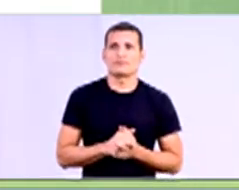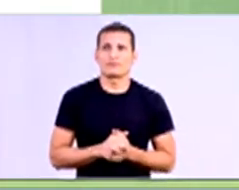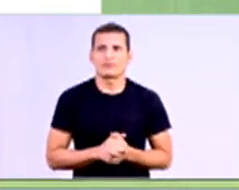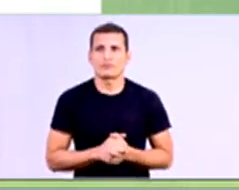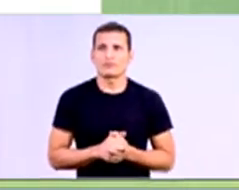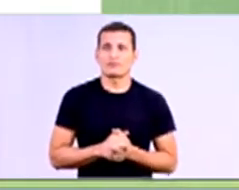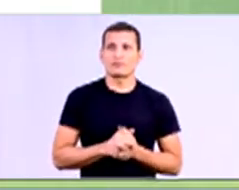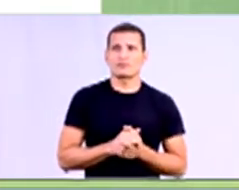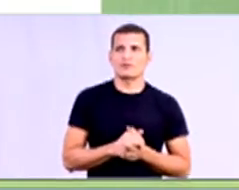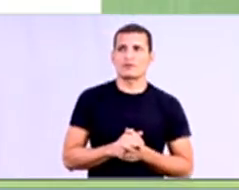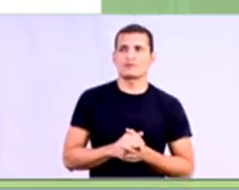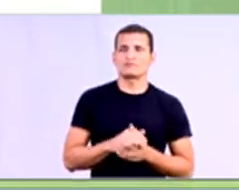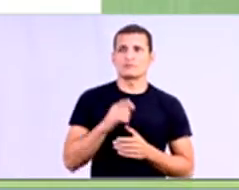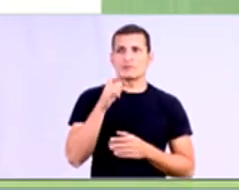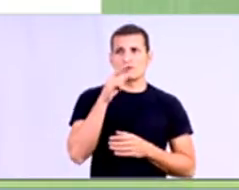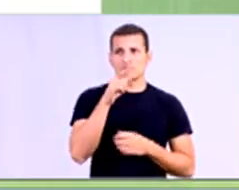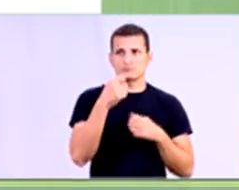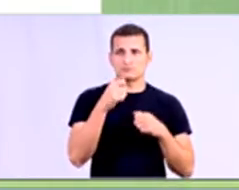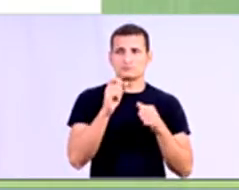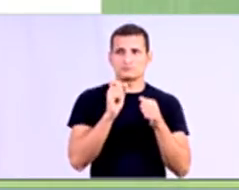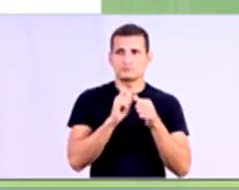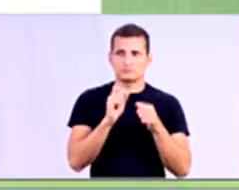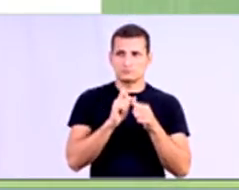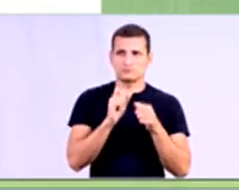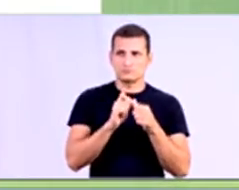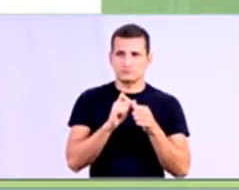ele deve ser feito e deve ser